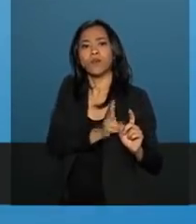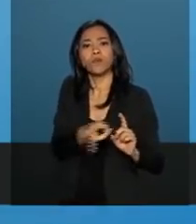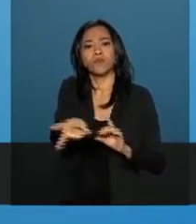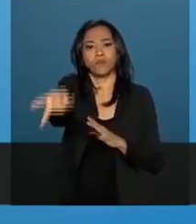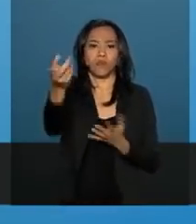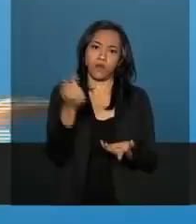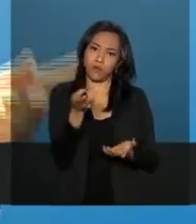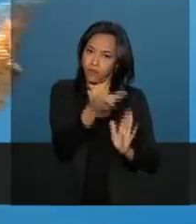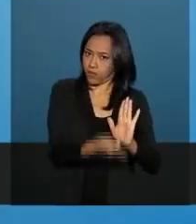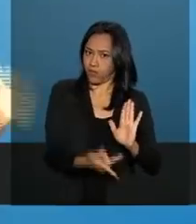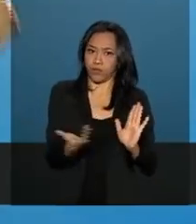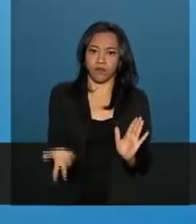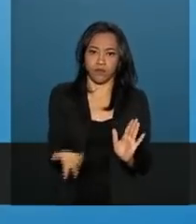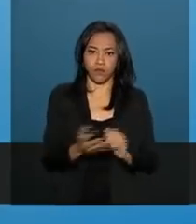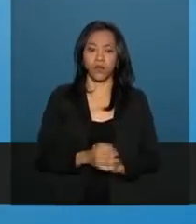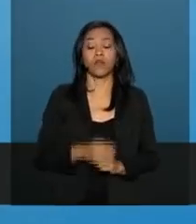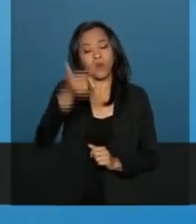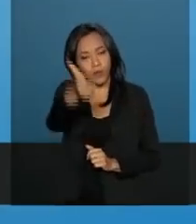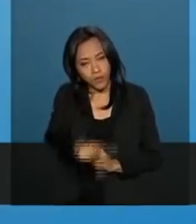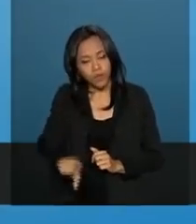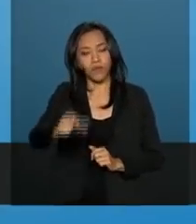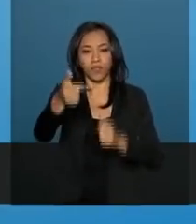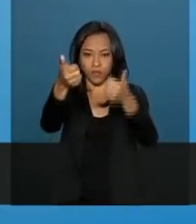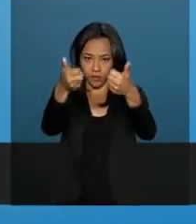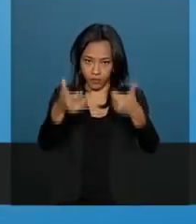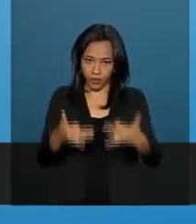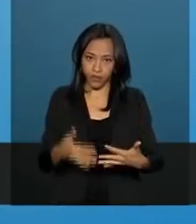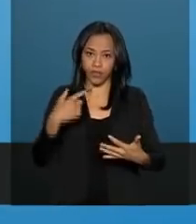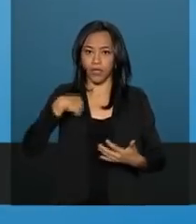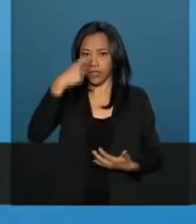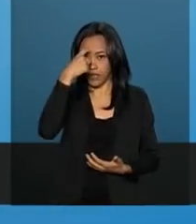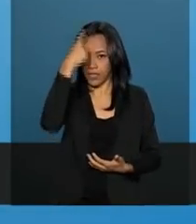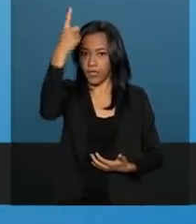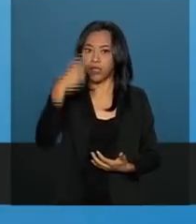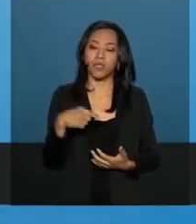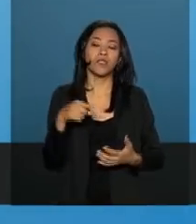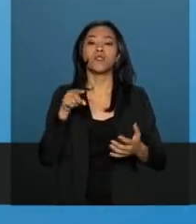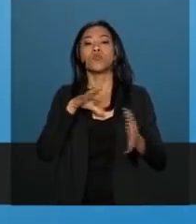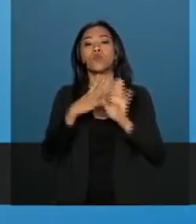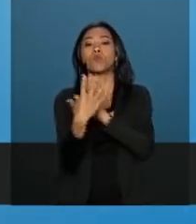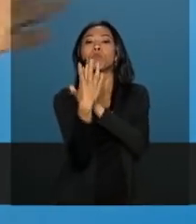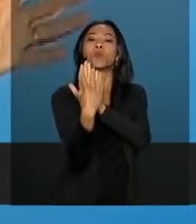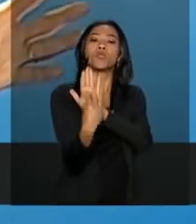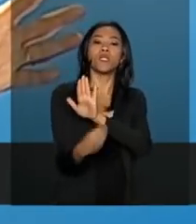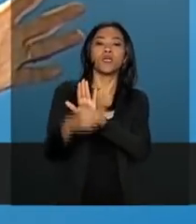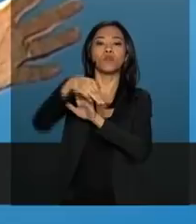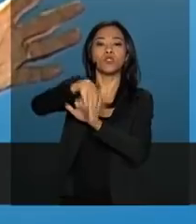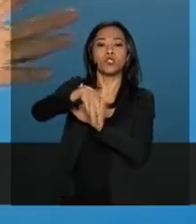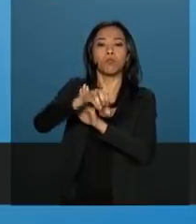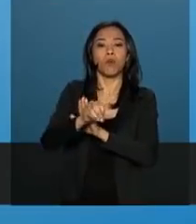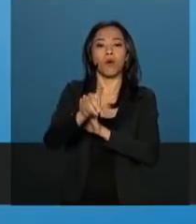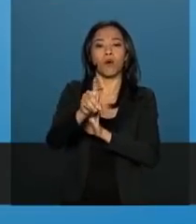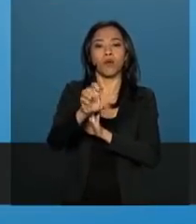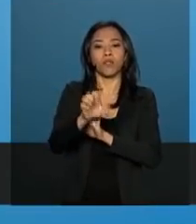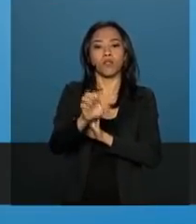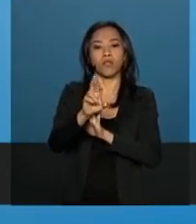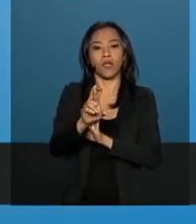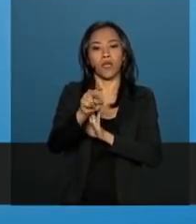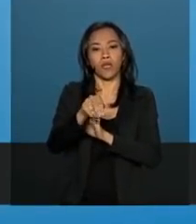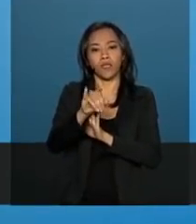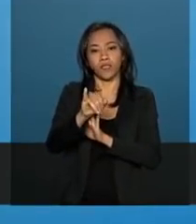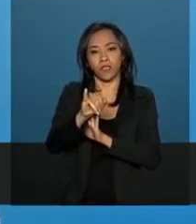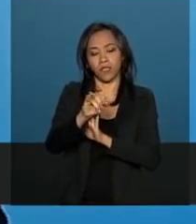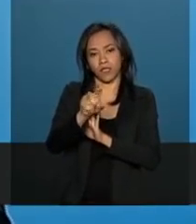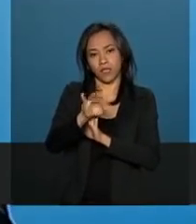dizer, e mais uma vez, pautados pela ideia da modernização, que nós atualizamos, por exemplo, o